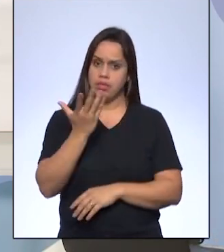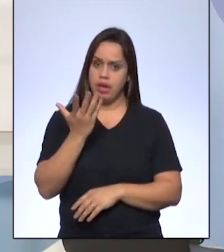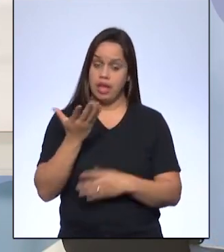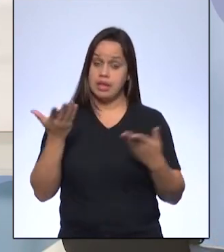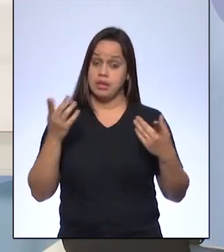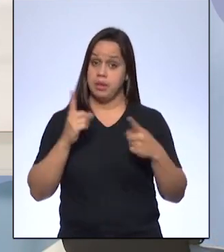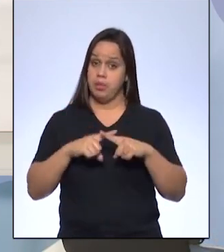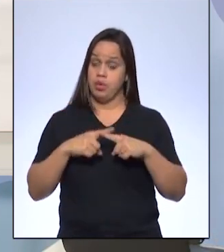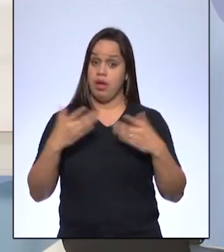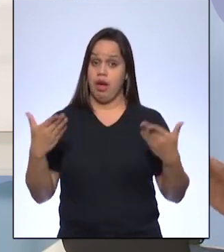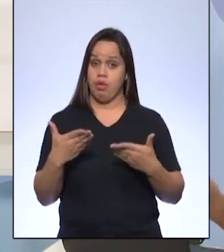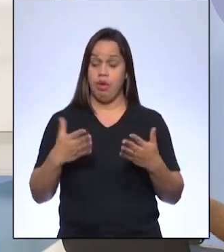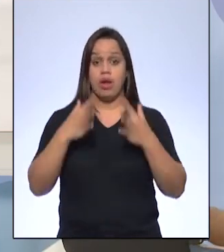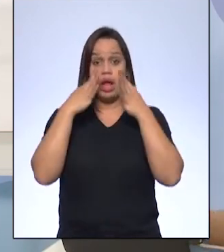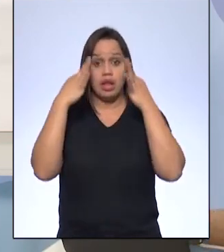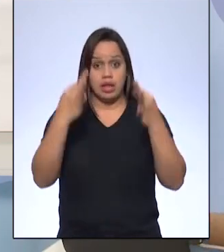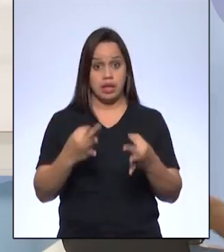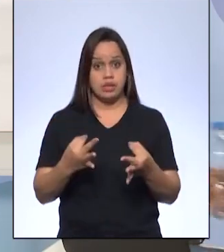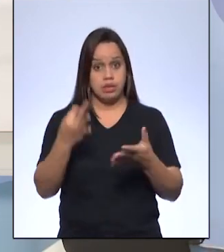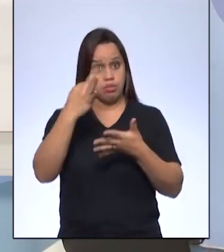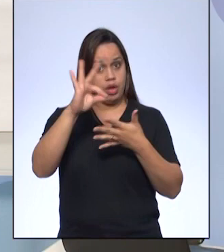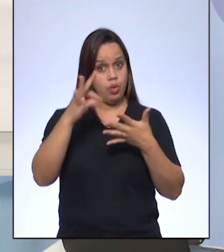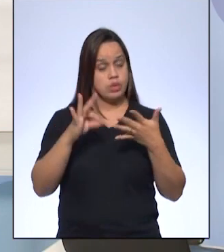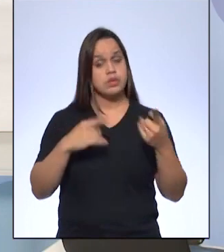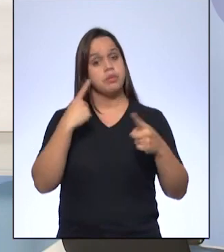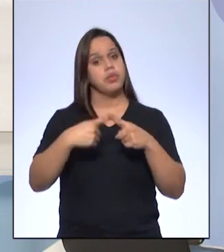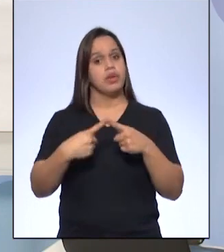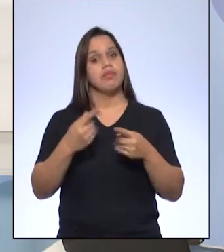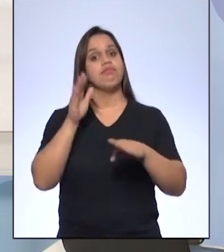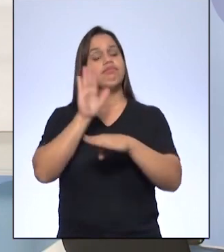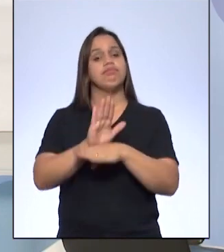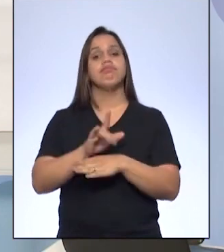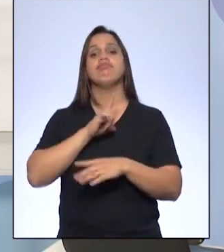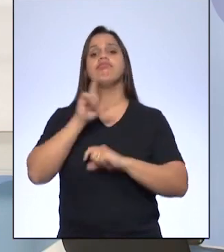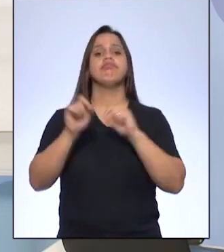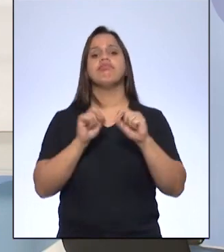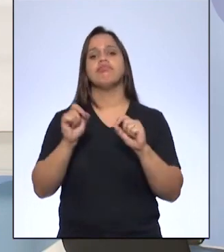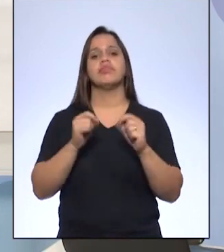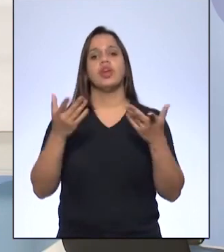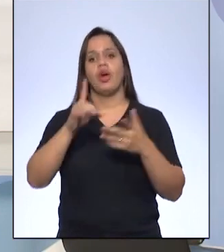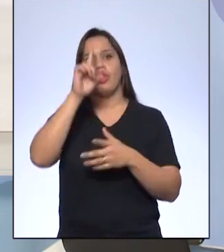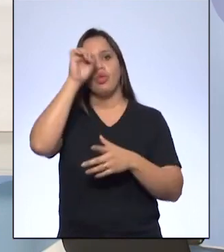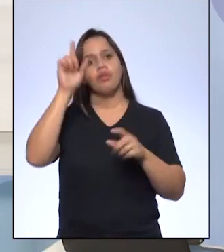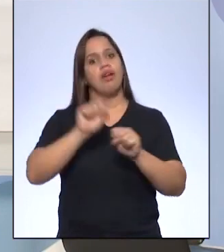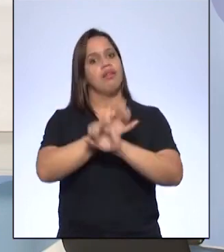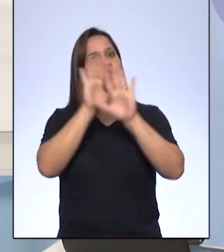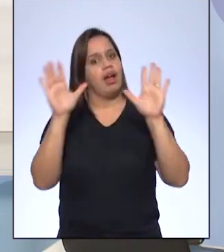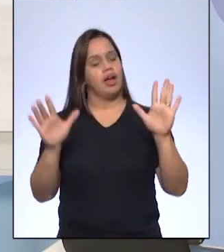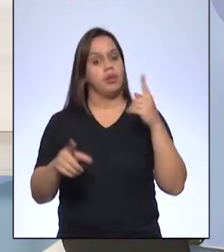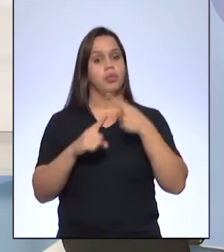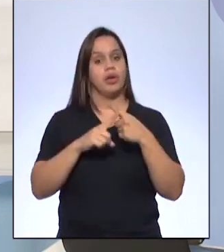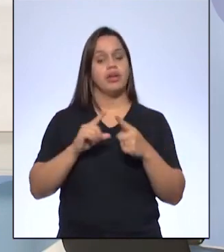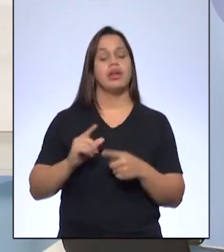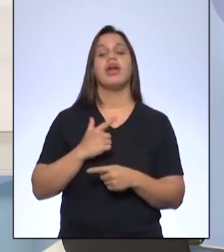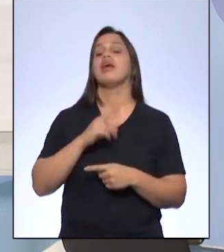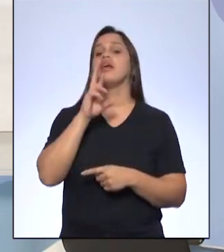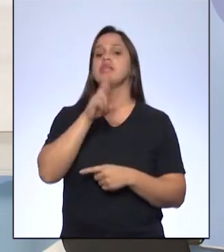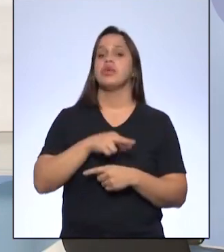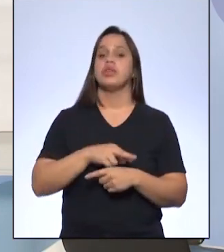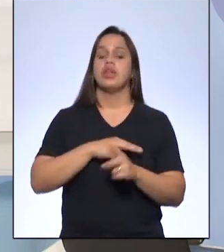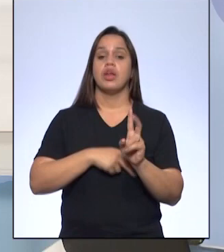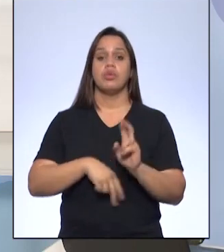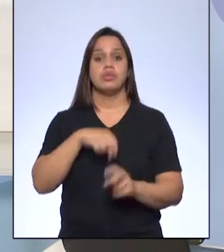bastante atenção nessa correção, porque eu acho que vai ajudar a tirar as dúvidas de vocês. Quem respondeu 5 raiz de